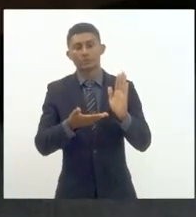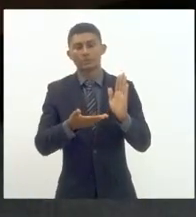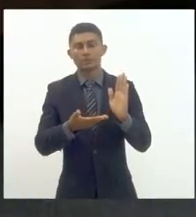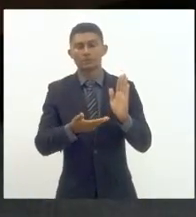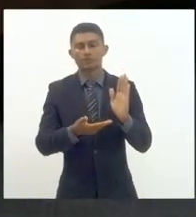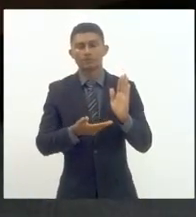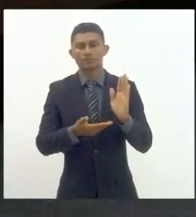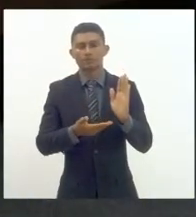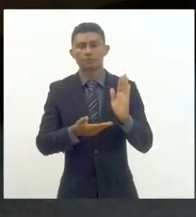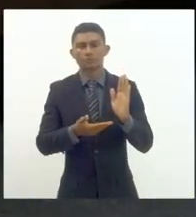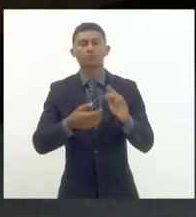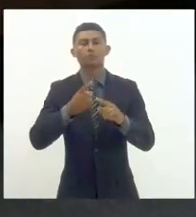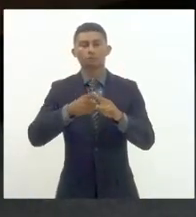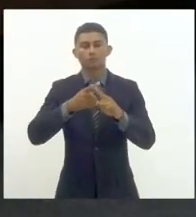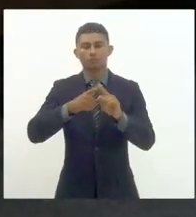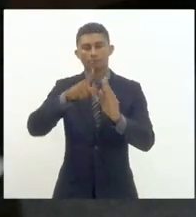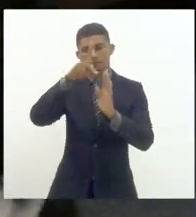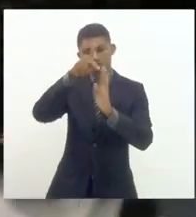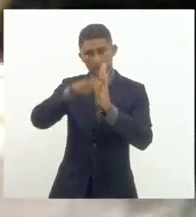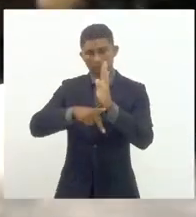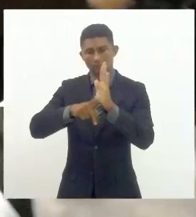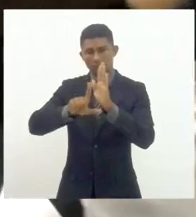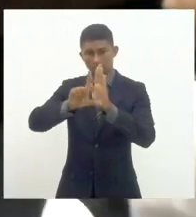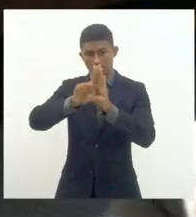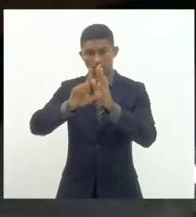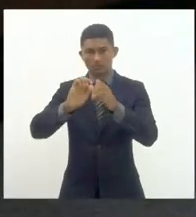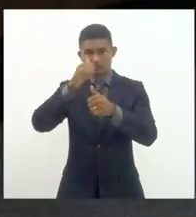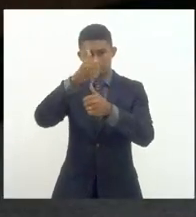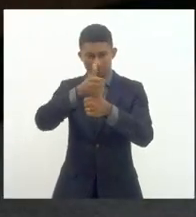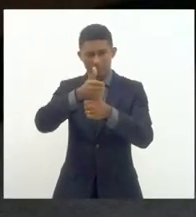Porque o substitutivo, senhor presidente,